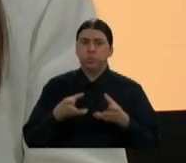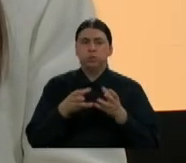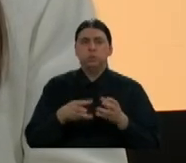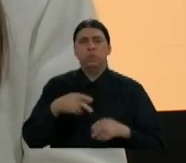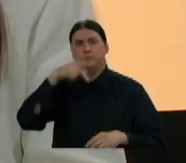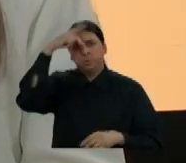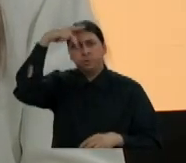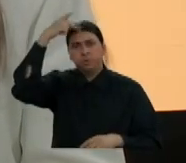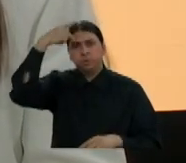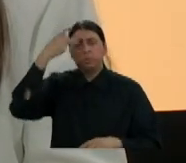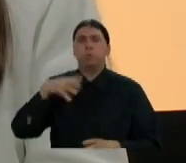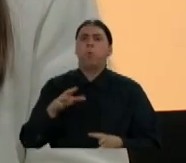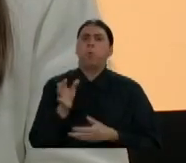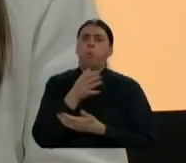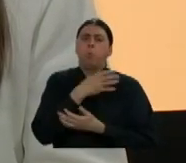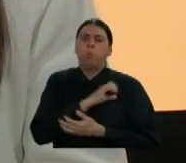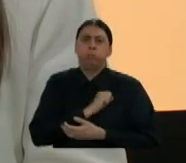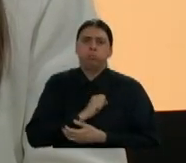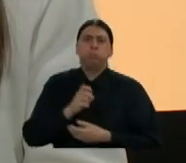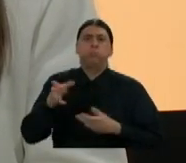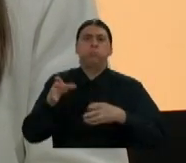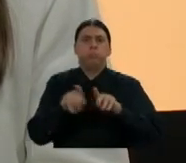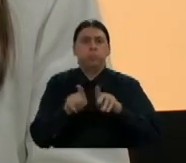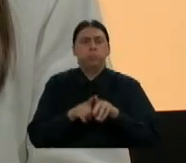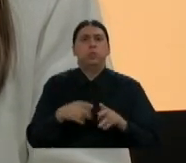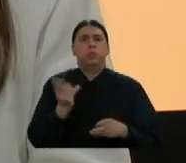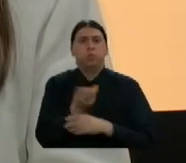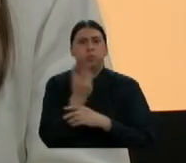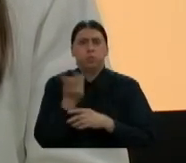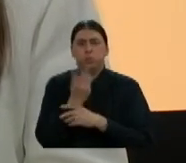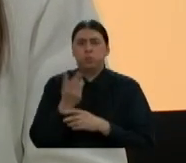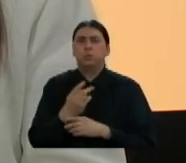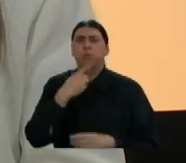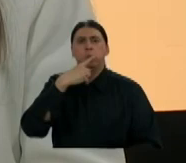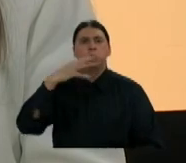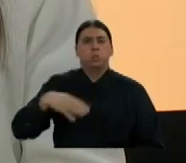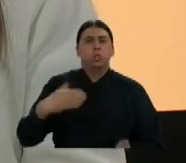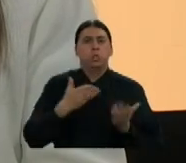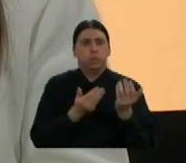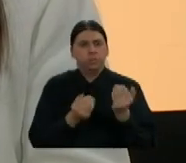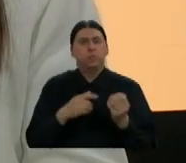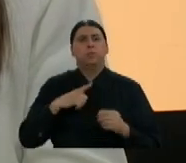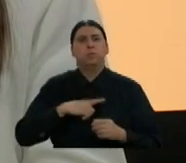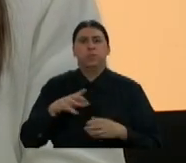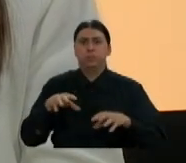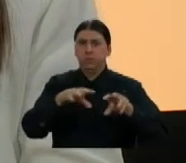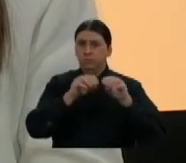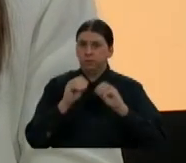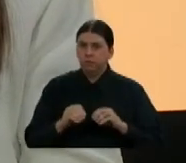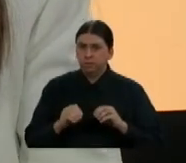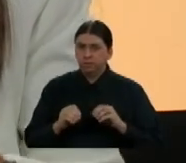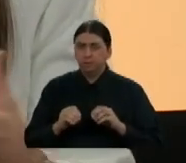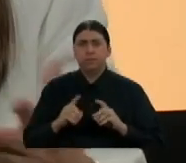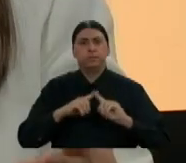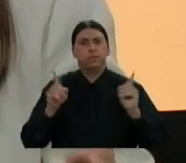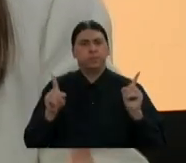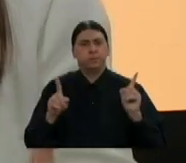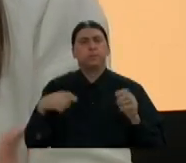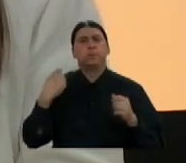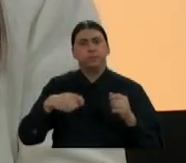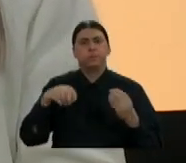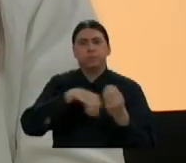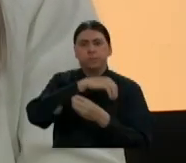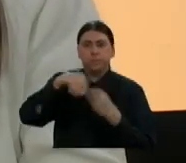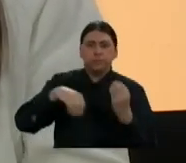afetivo buscando que aquelas crianças e adolescentes que não sejam adotadas sejam colocadas elas sejam colocadas no meio